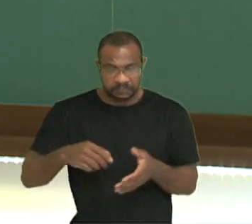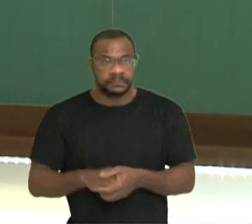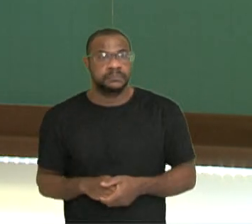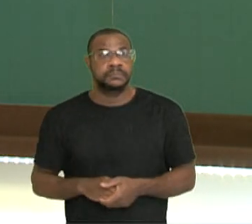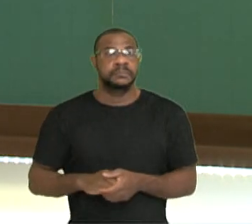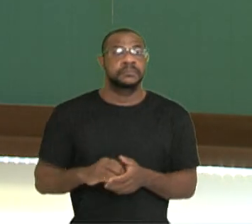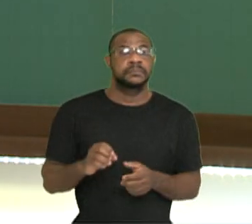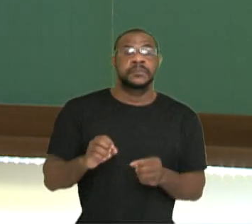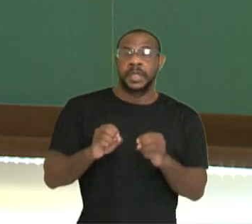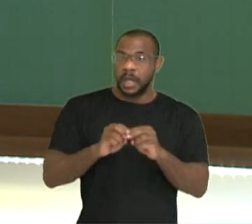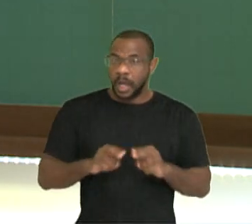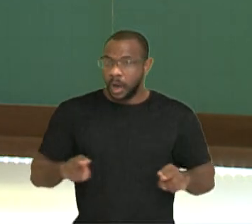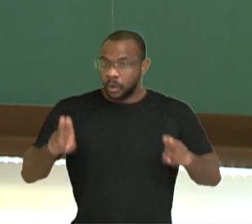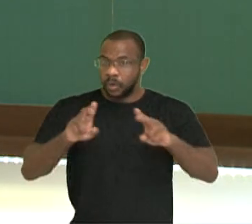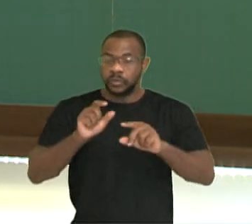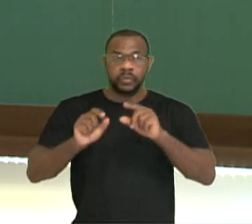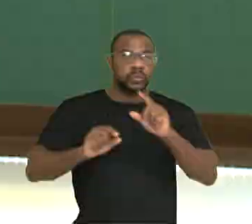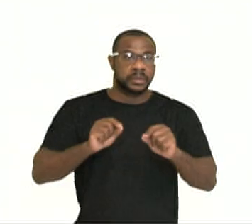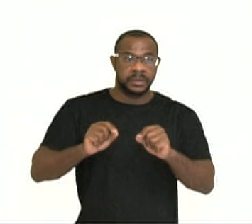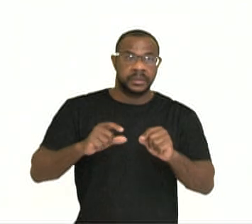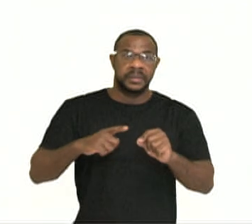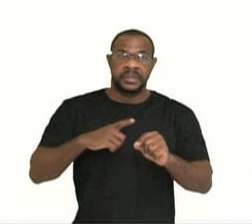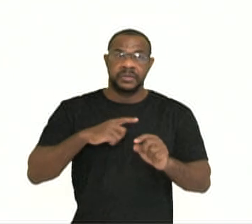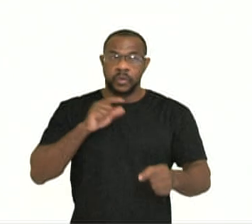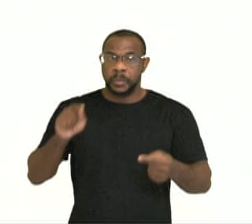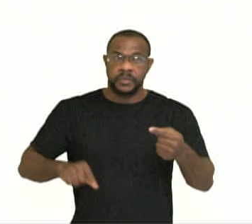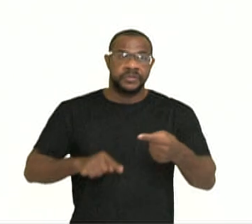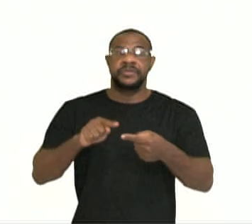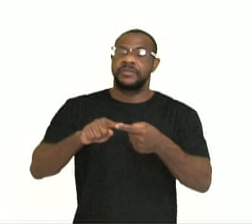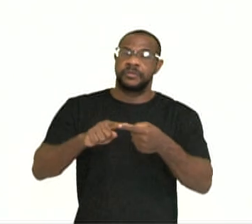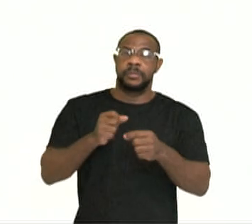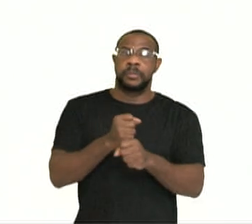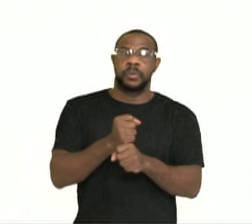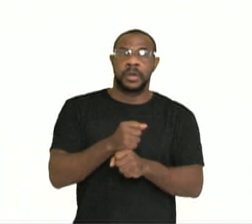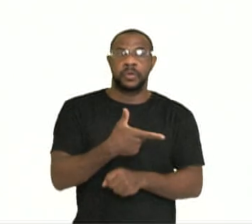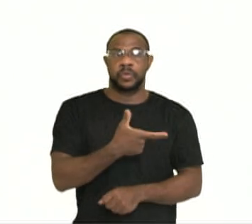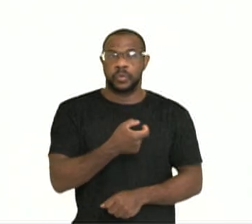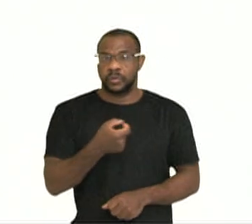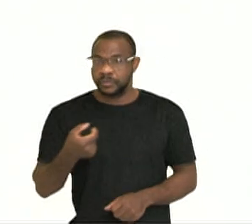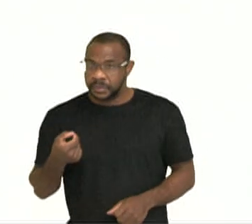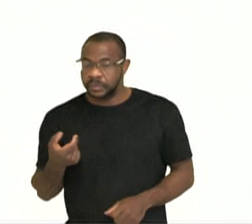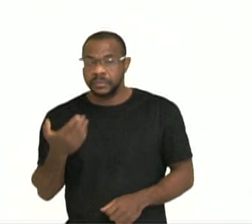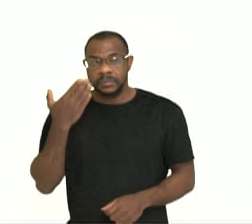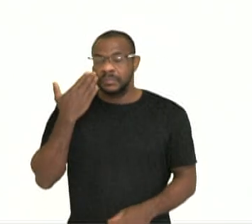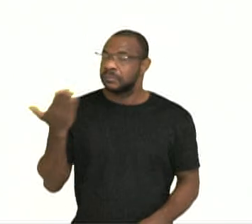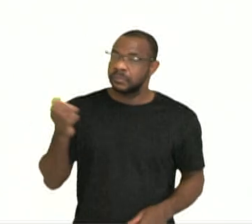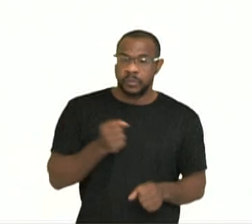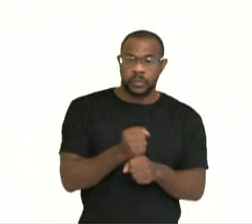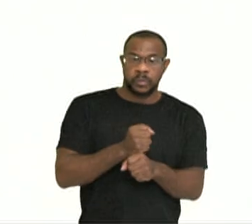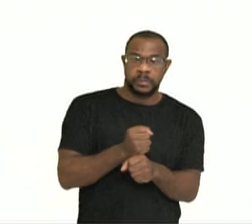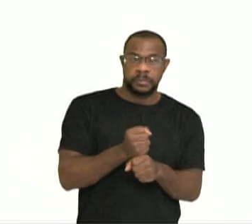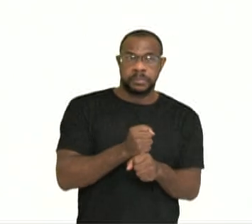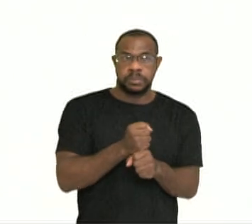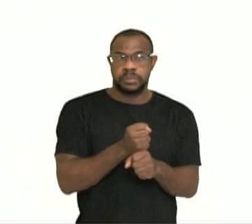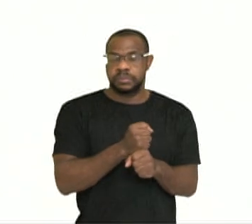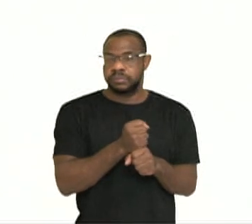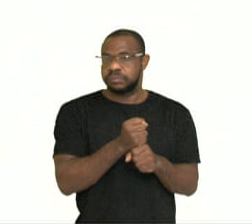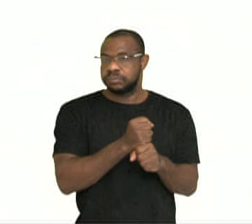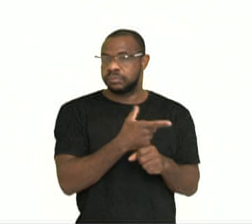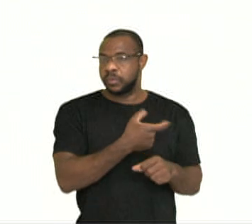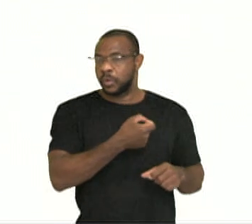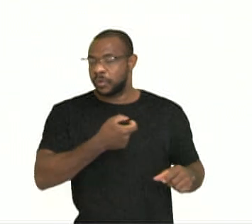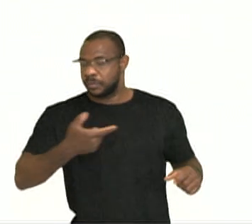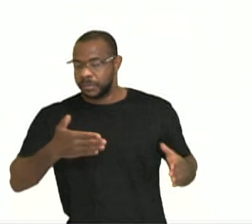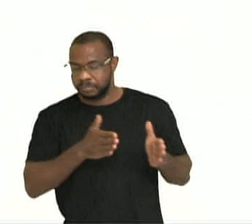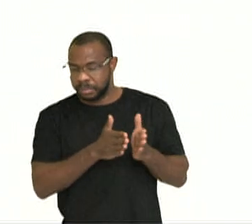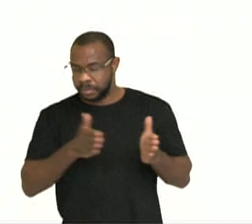Unidas propôs metas para o milênio. E a primeira é acabar com a fome e a miséria. Por que essa é a primeira? Porque o